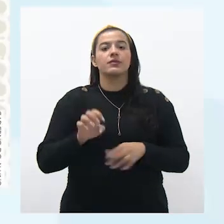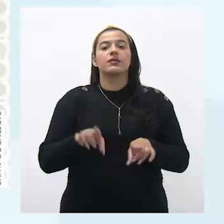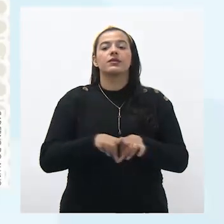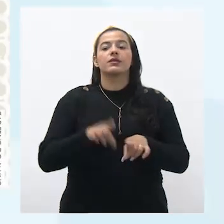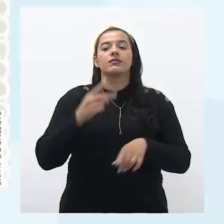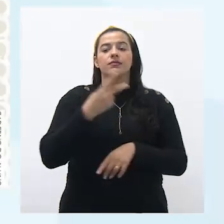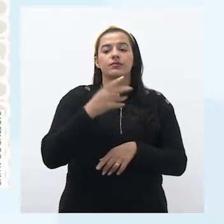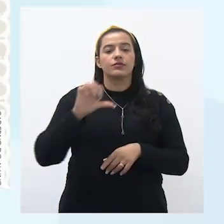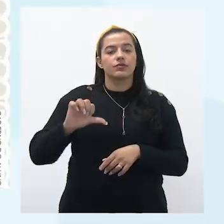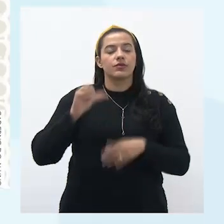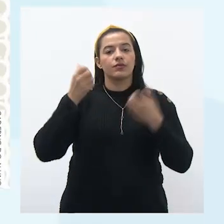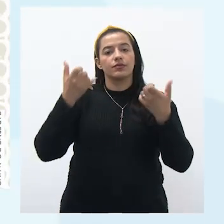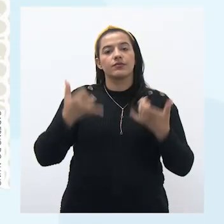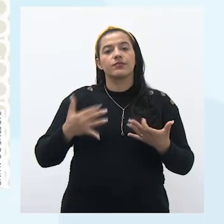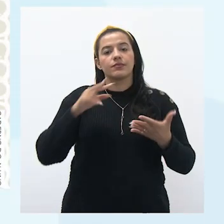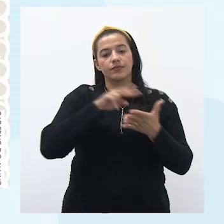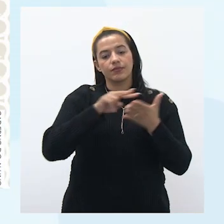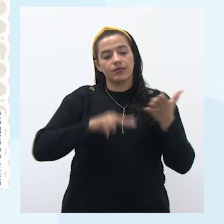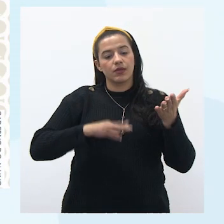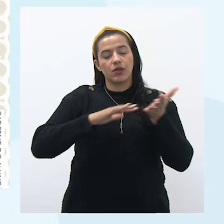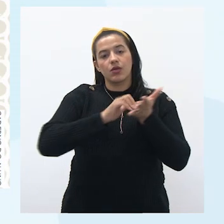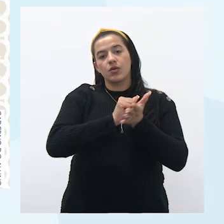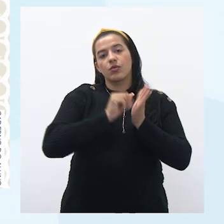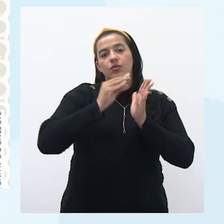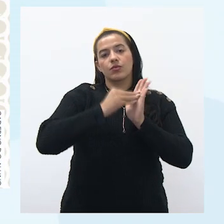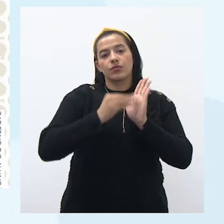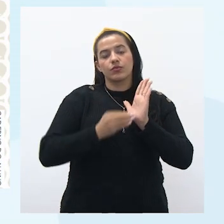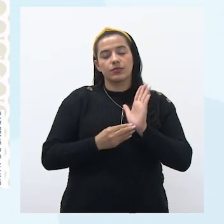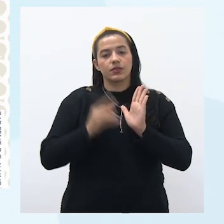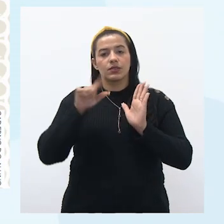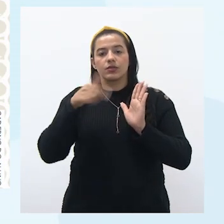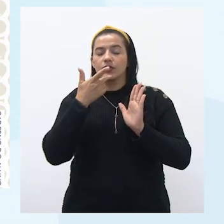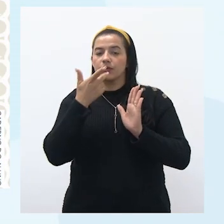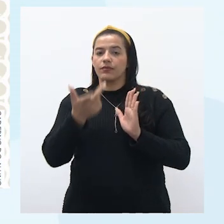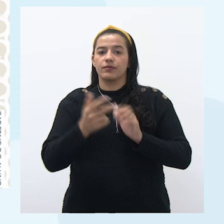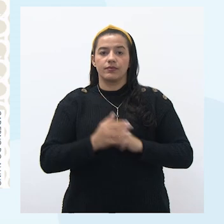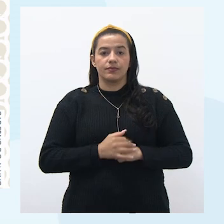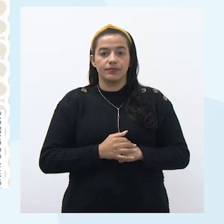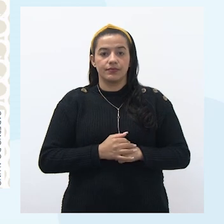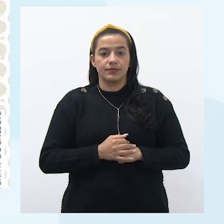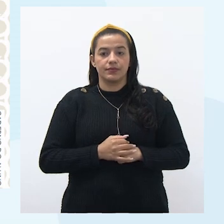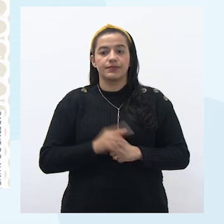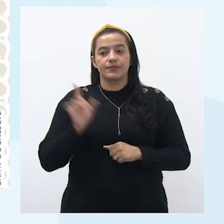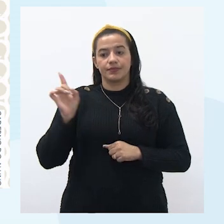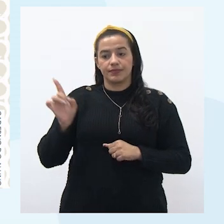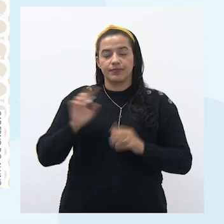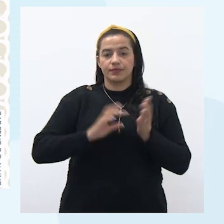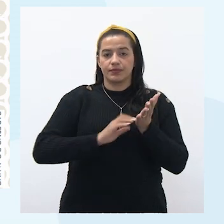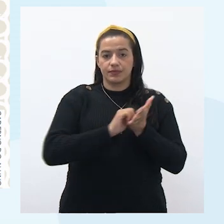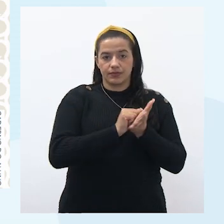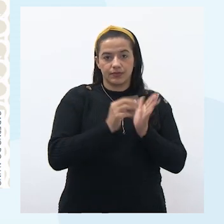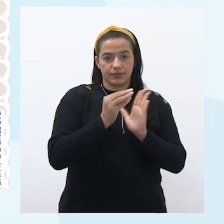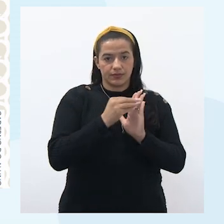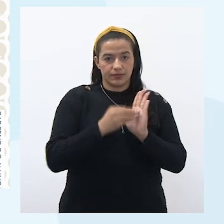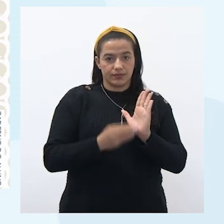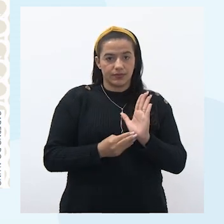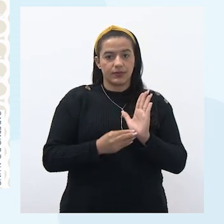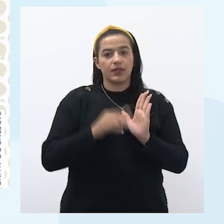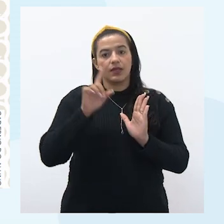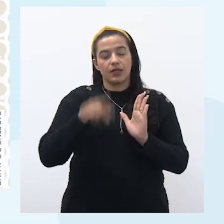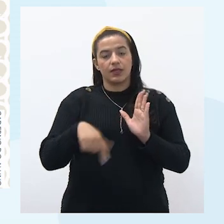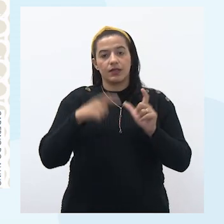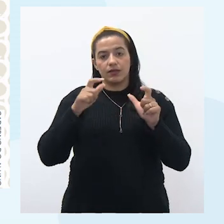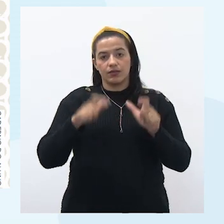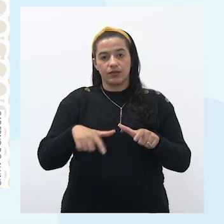trazer, então, esse olhar de que instrumento estamos falando. A rubrica, esse instrumento, ela está